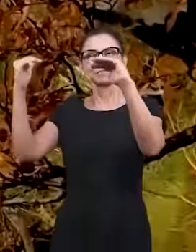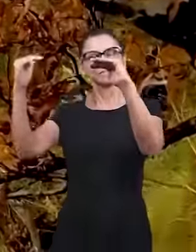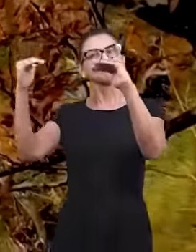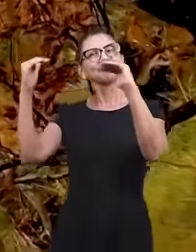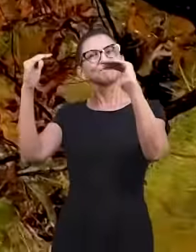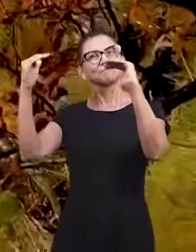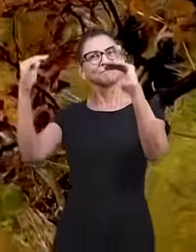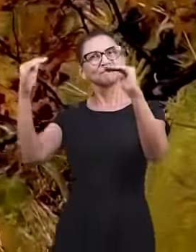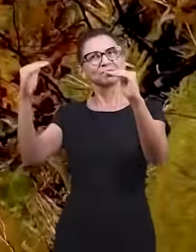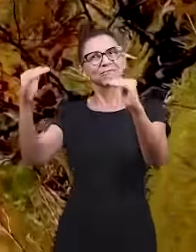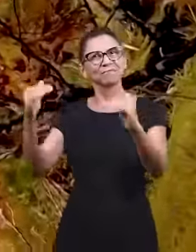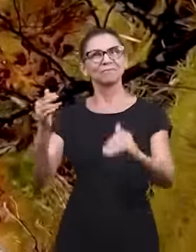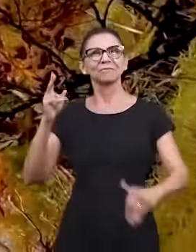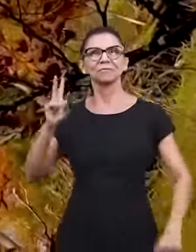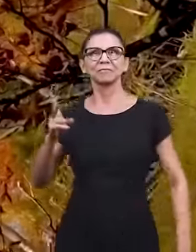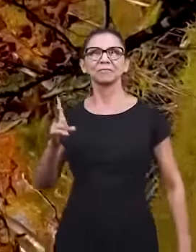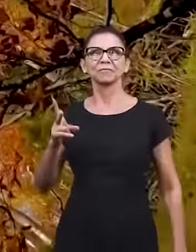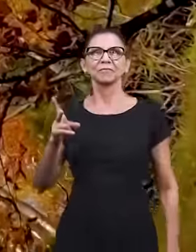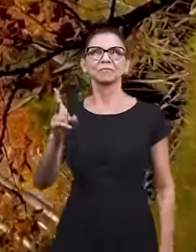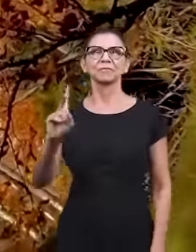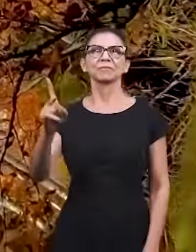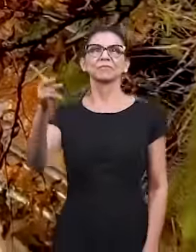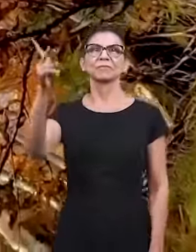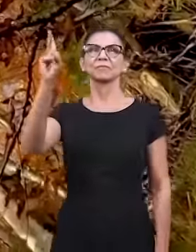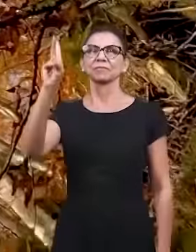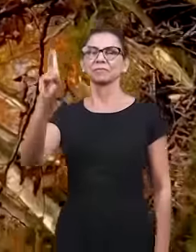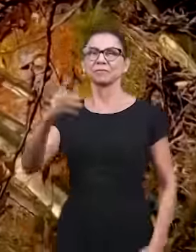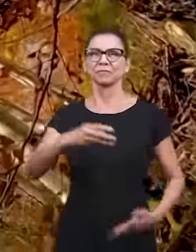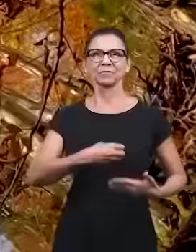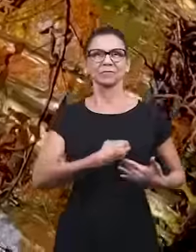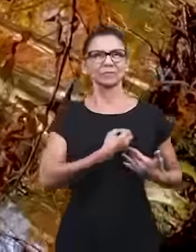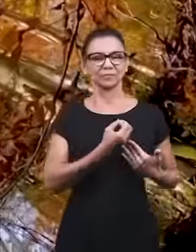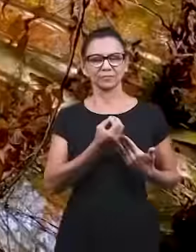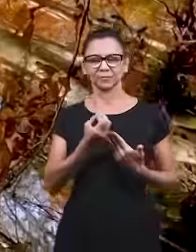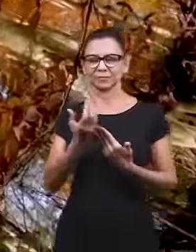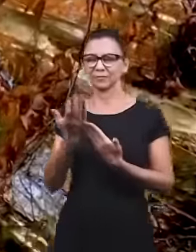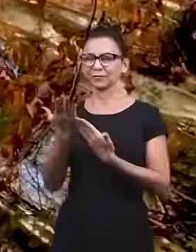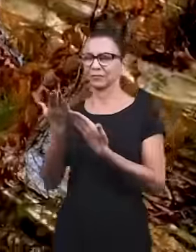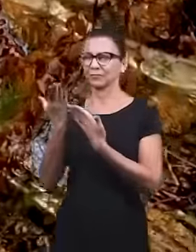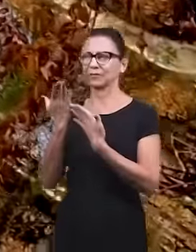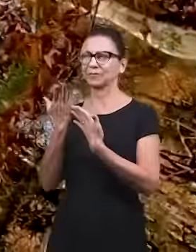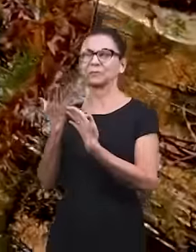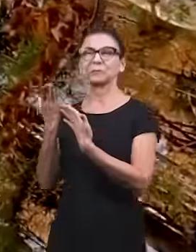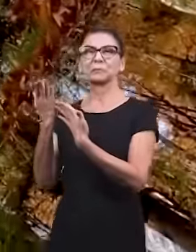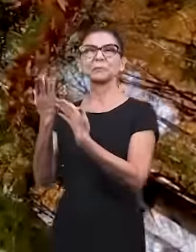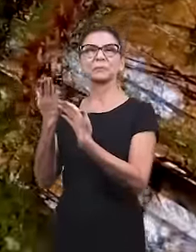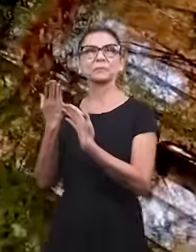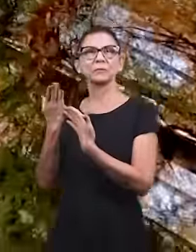Jesus Cristo, meu mestre de vida, pra sempre por ti viverei.